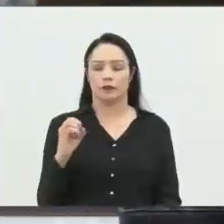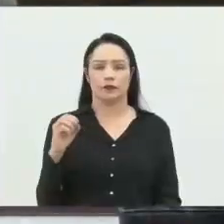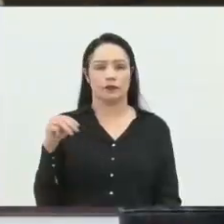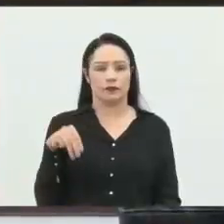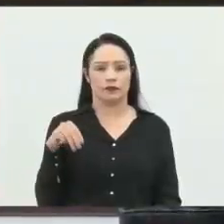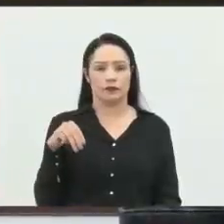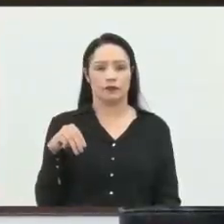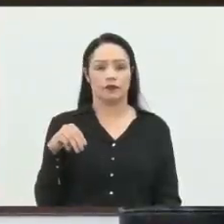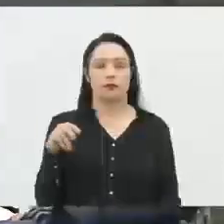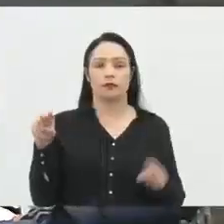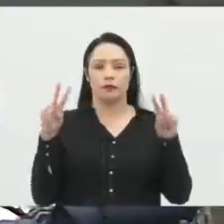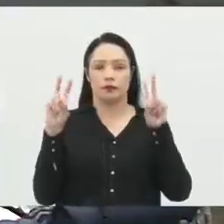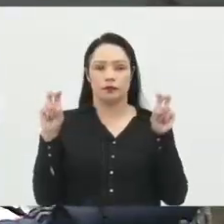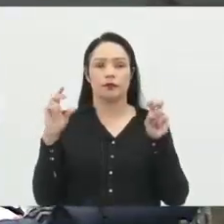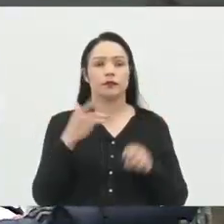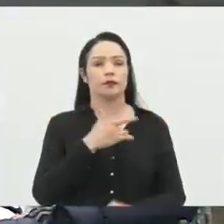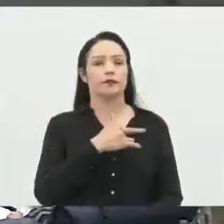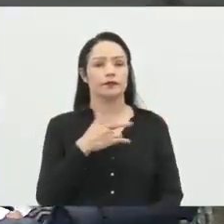Guarulhos